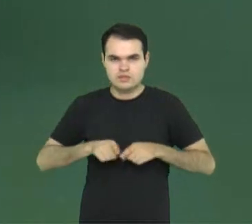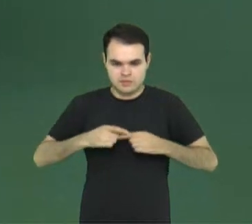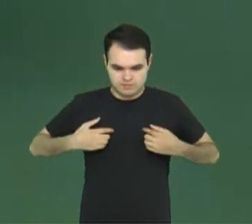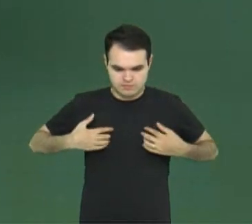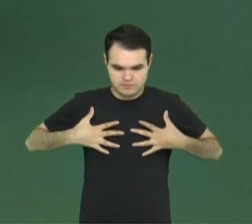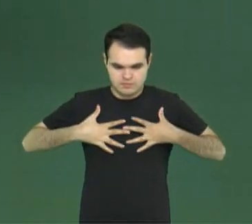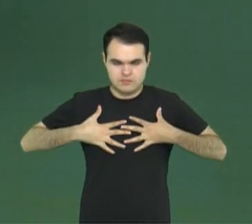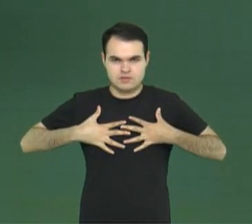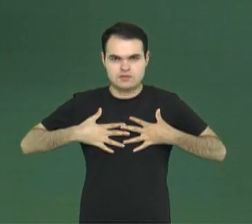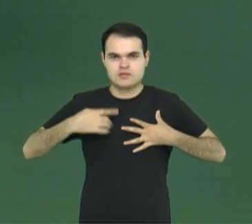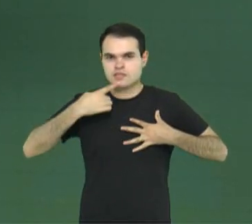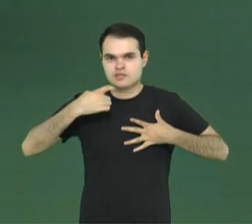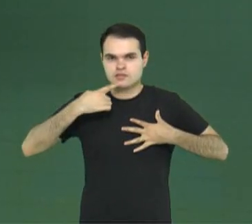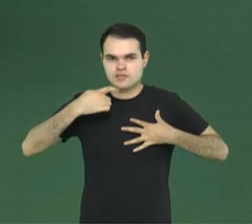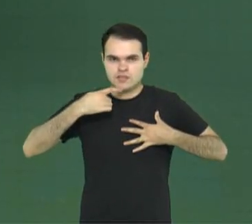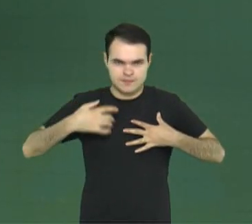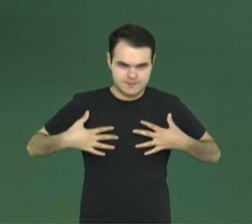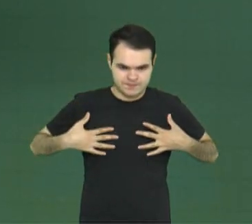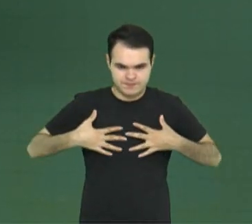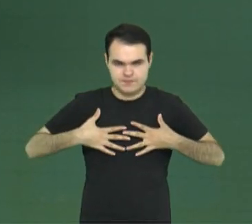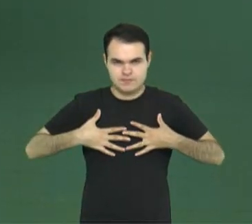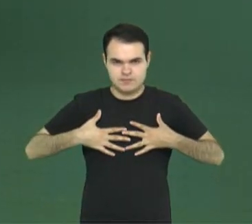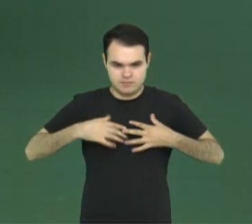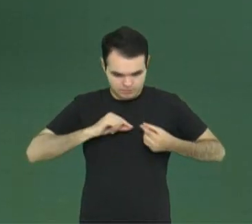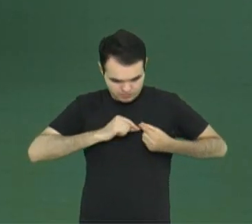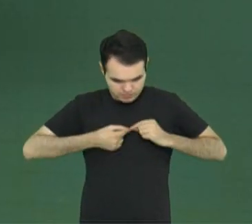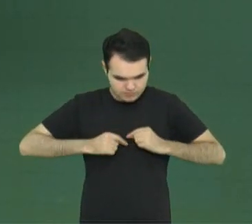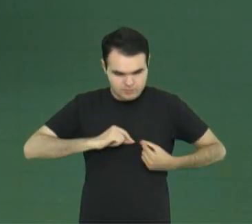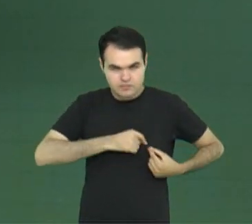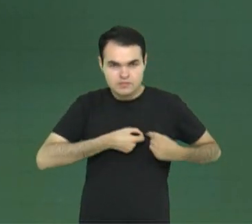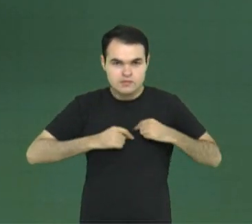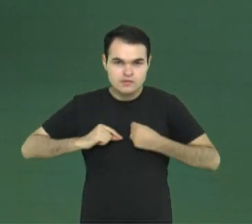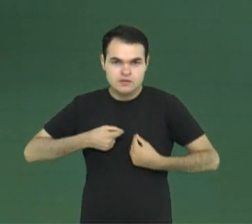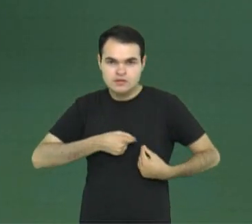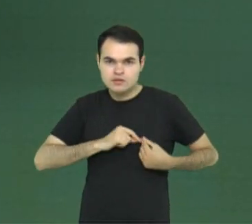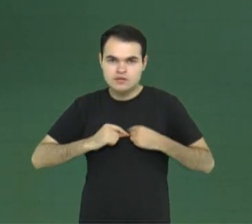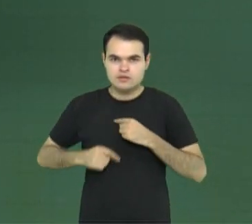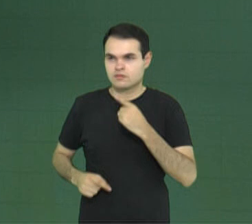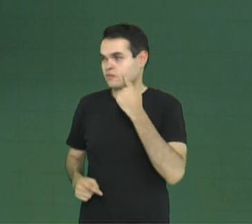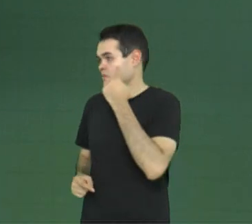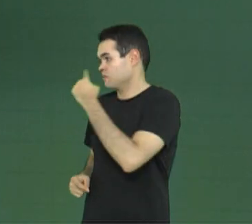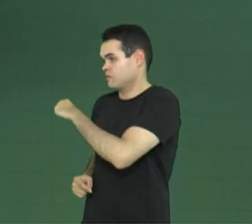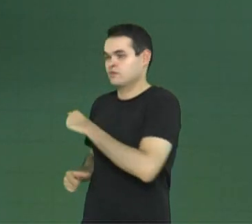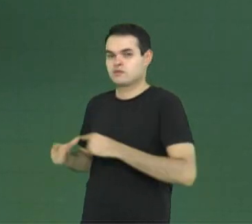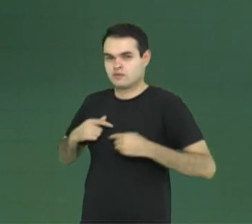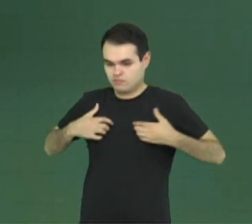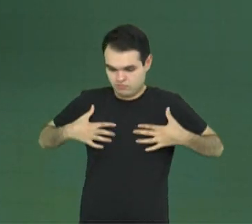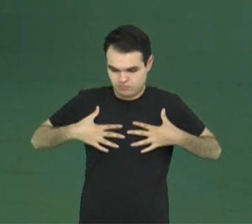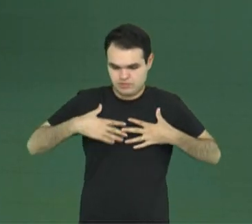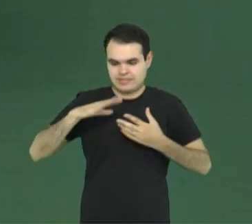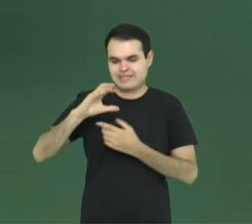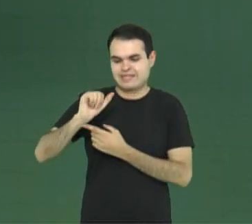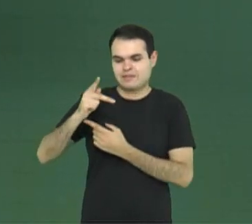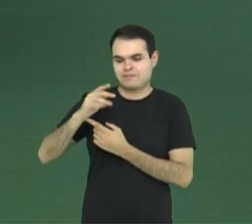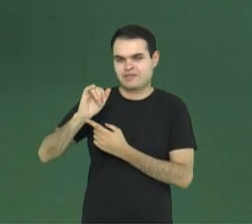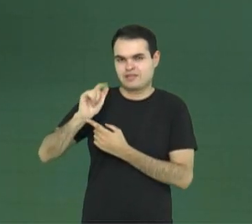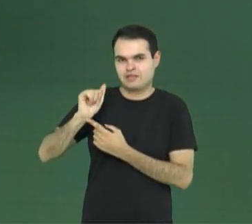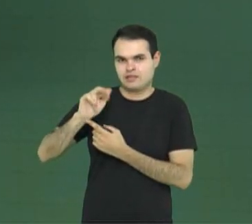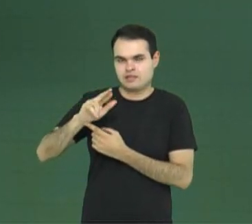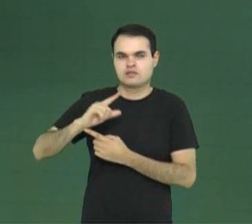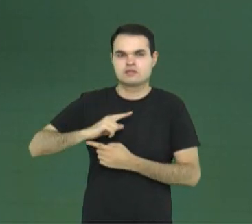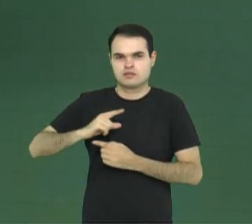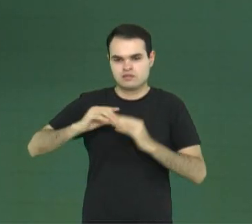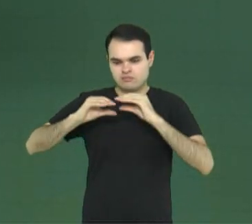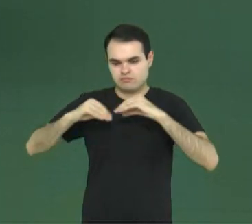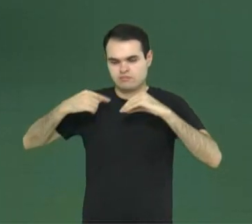passando aqui nesses alvéolos. Então, aqui, então tem um capilar passando aqui e o que vai acontecer? Eu tenho o glóbulo